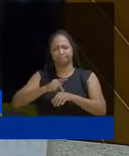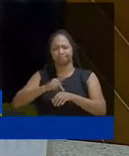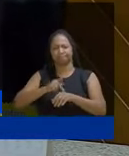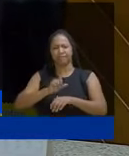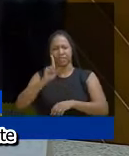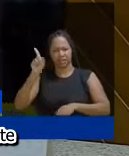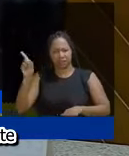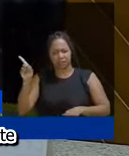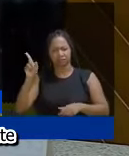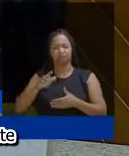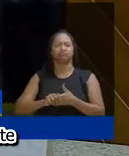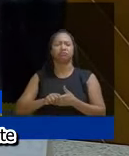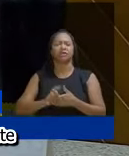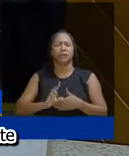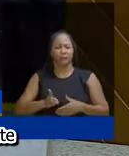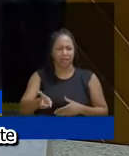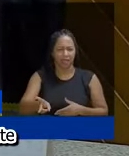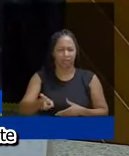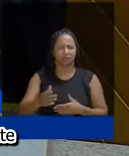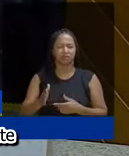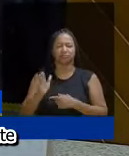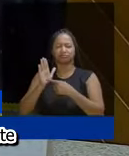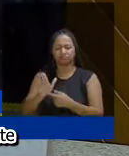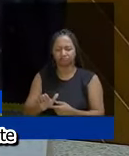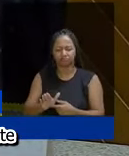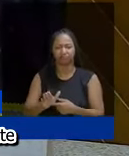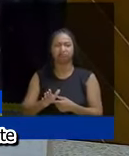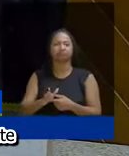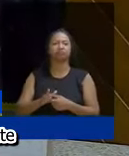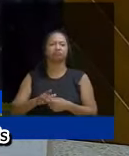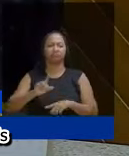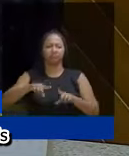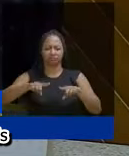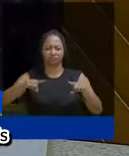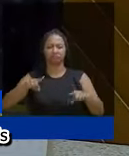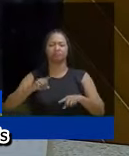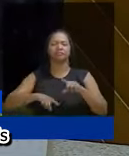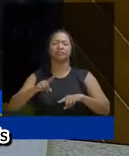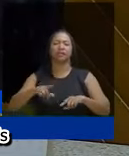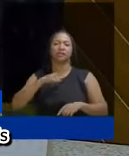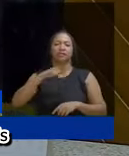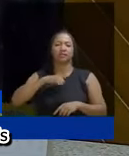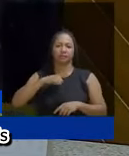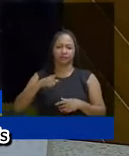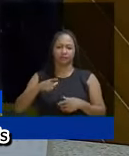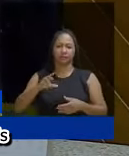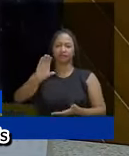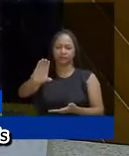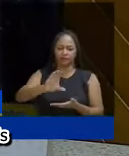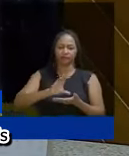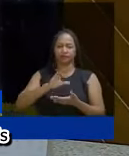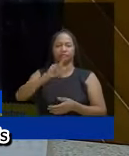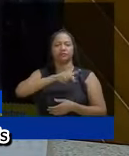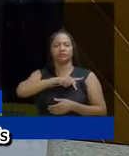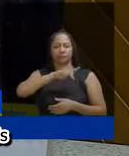39,78%, mesmo diante do instrumento de repasse vigente e da existência de recursos